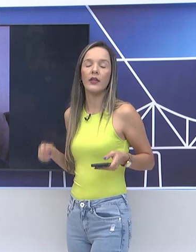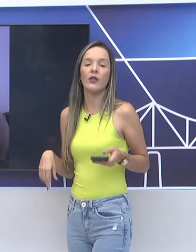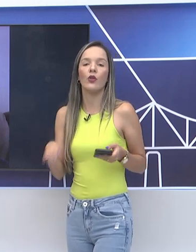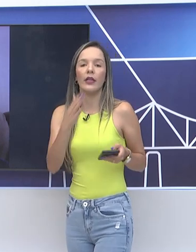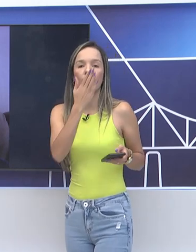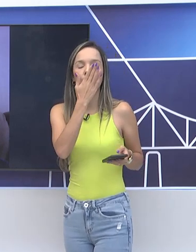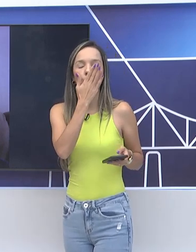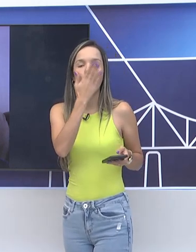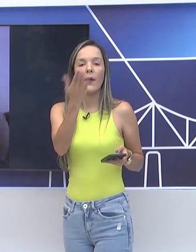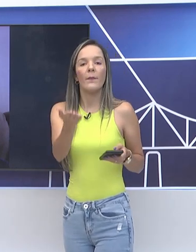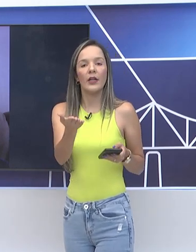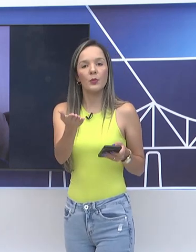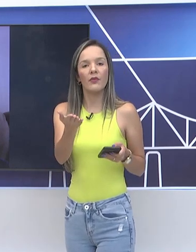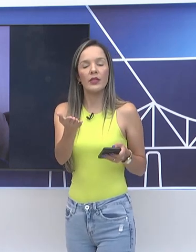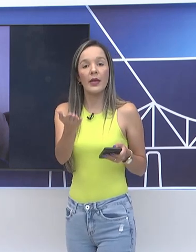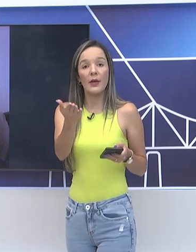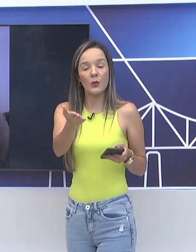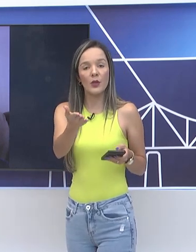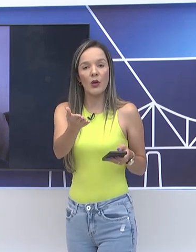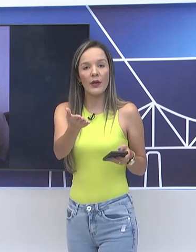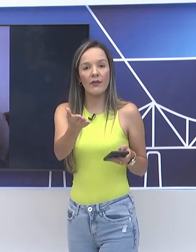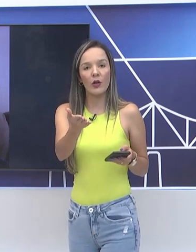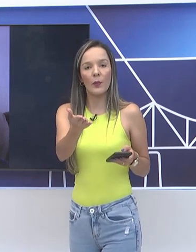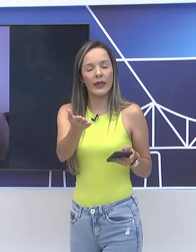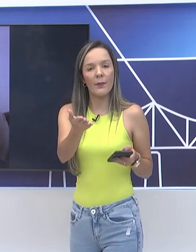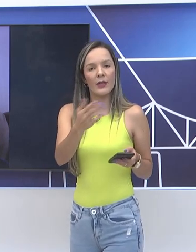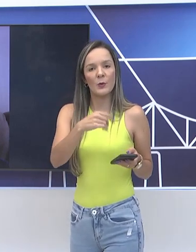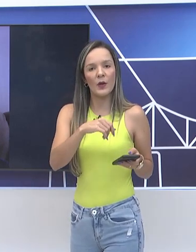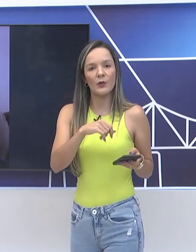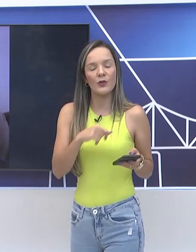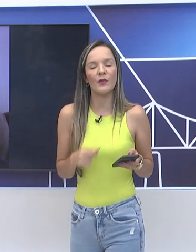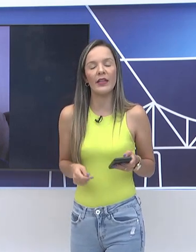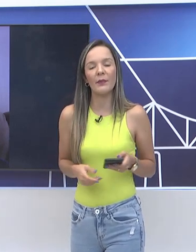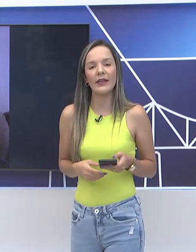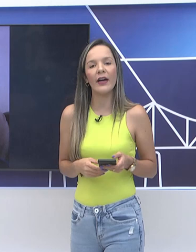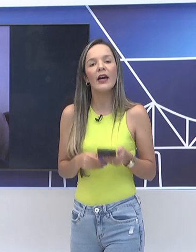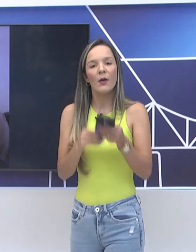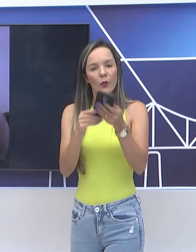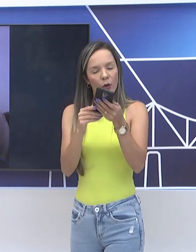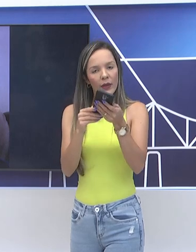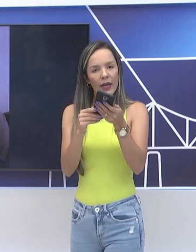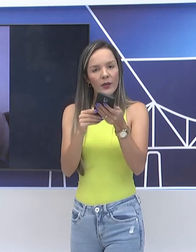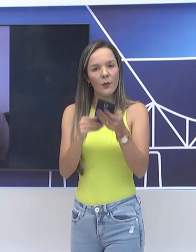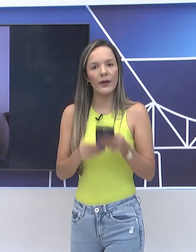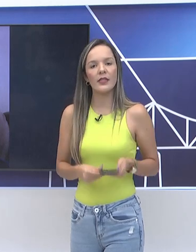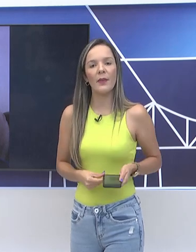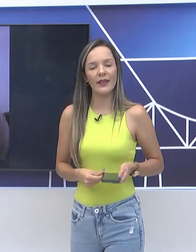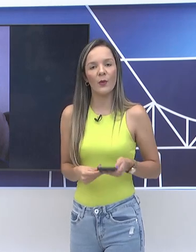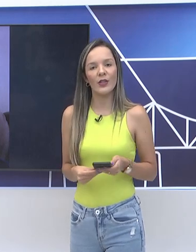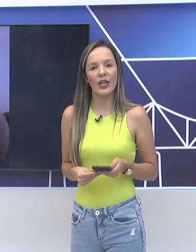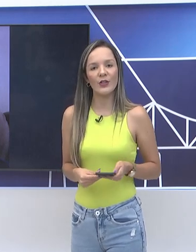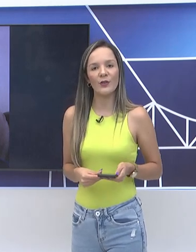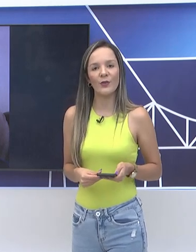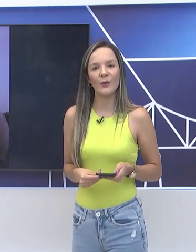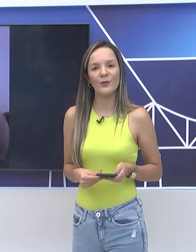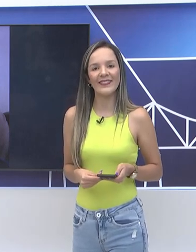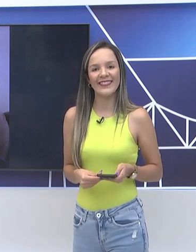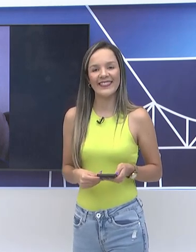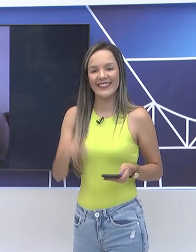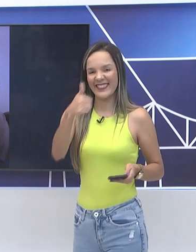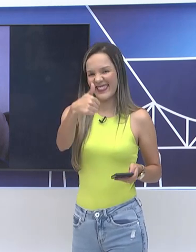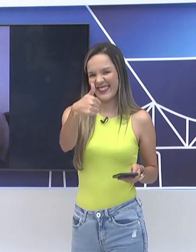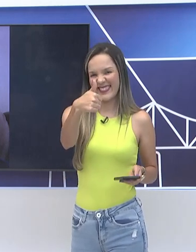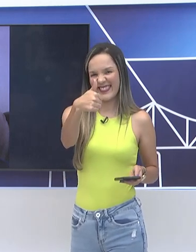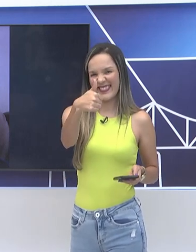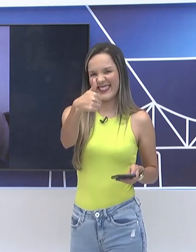Yuri. Yuri. Beijo, Márcia. Beijo pra você, beijo pra sua mãe que vai completar parabéns. Mais um ano de vida amanhã. Muito obrigada por participar aqui com Boa, a gente, Yuri. Viu?